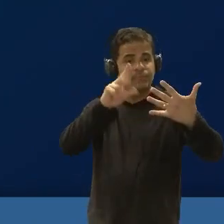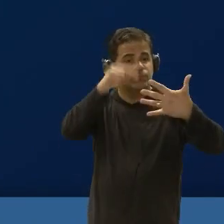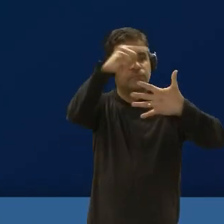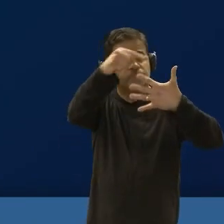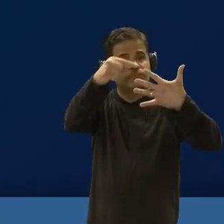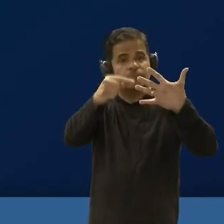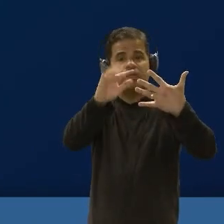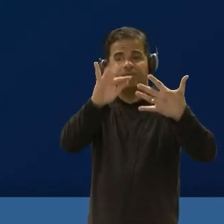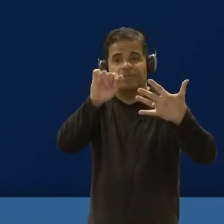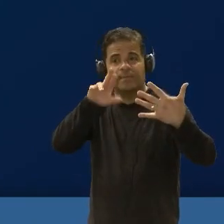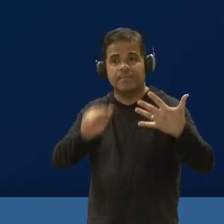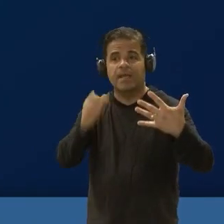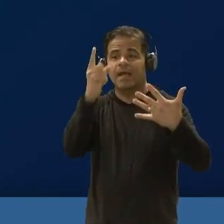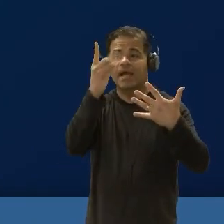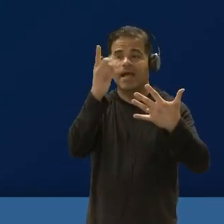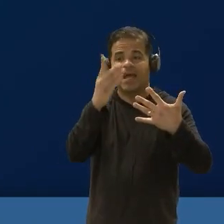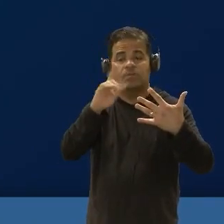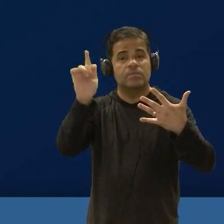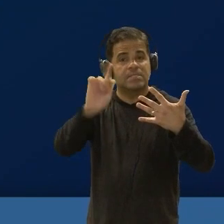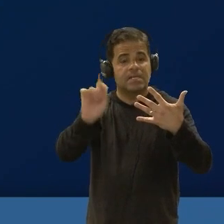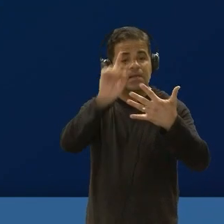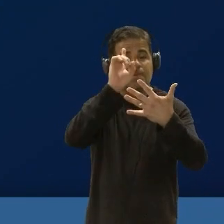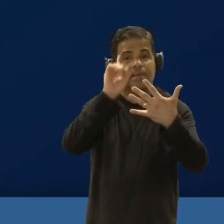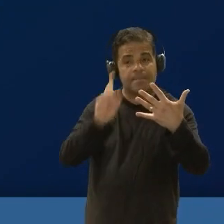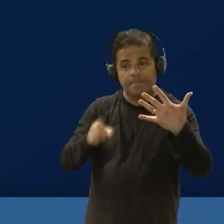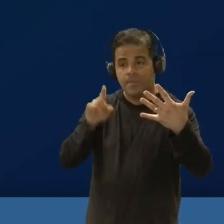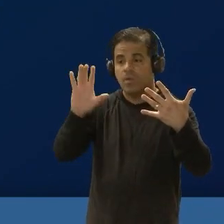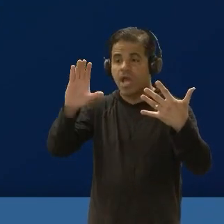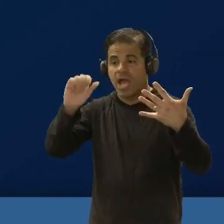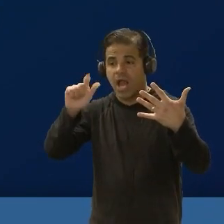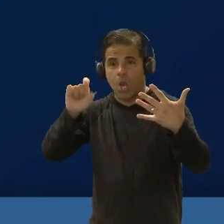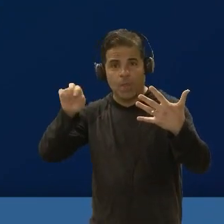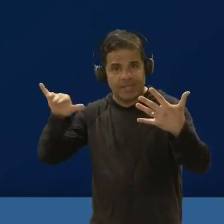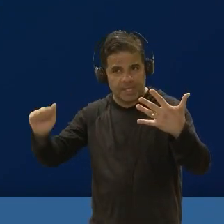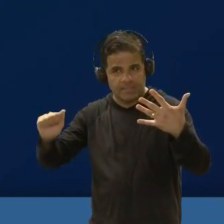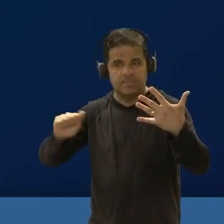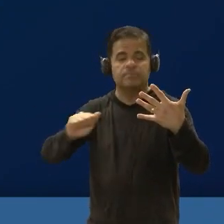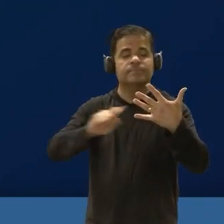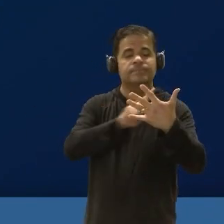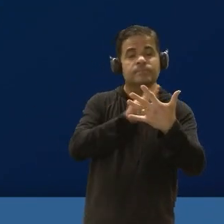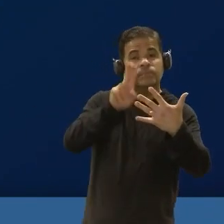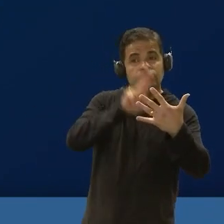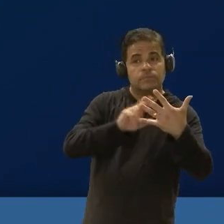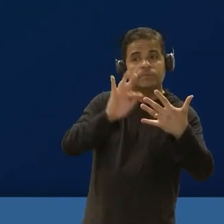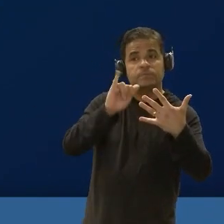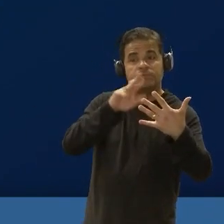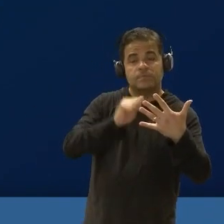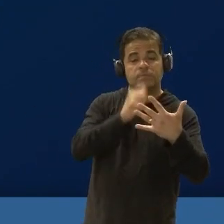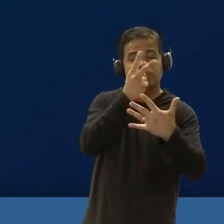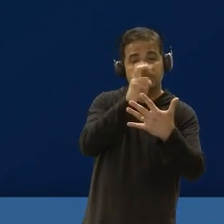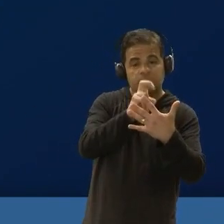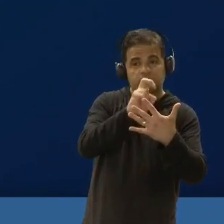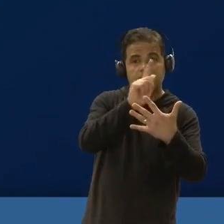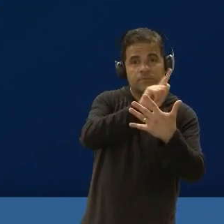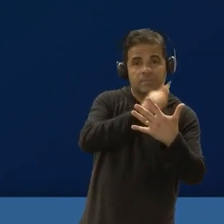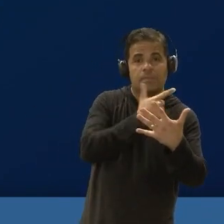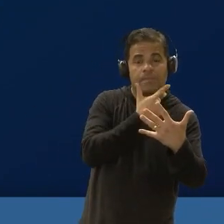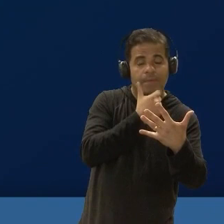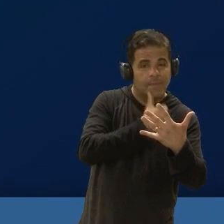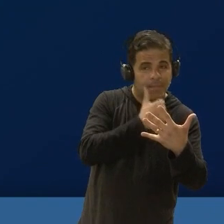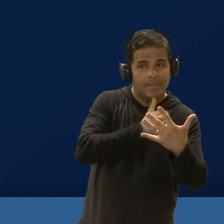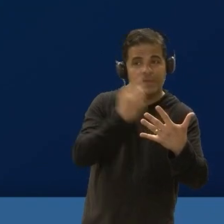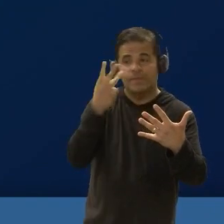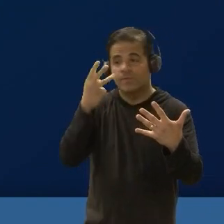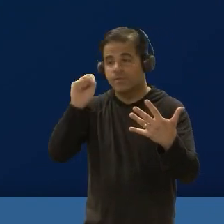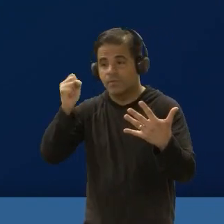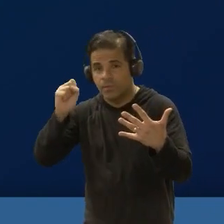Quanto? 14 gramas para cada 1000 calorias. Na prática, o uso de fibra tem que ser 25 gramas para mulher,